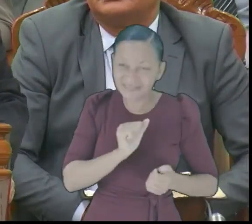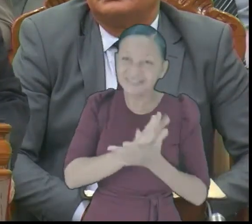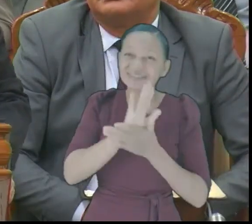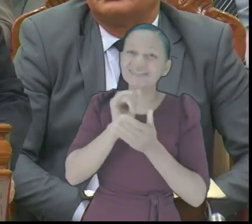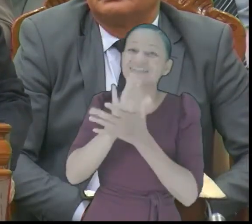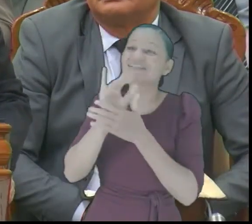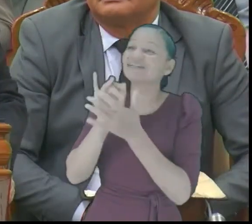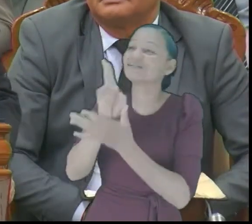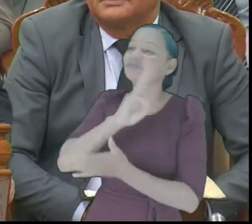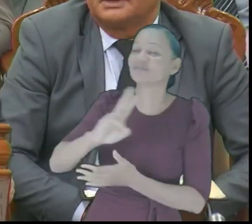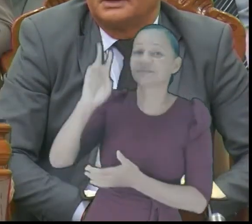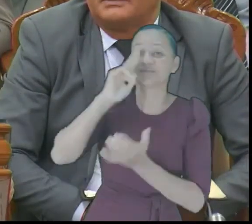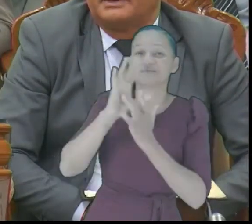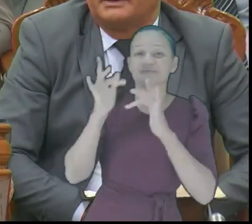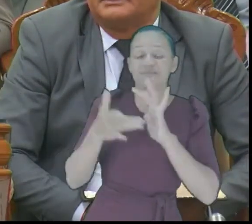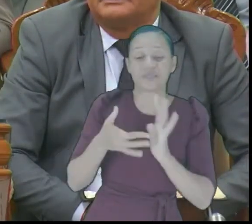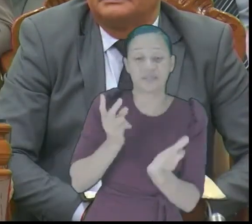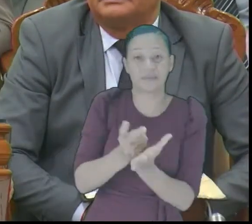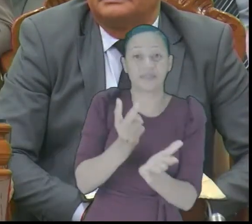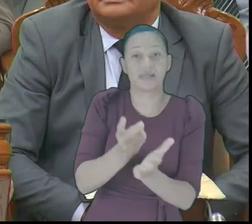Louvado seja o nome de Jesus para sempre.